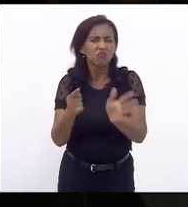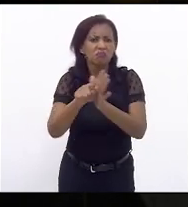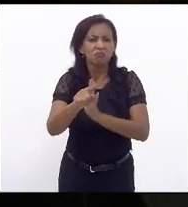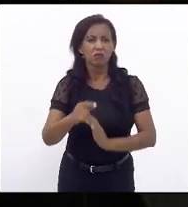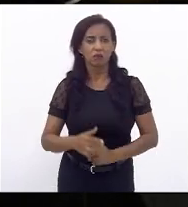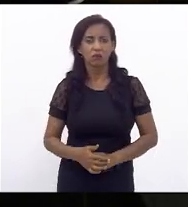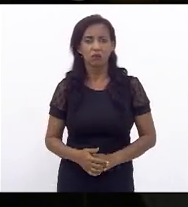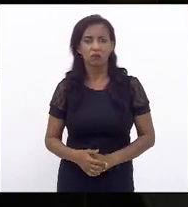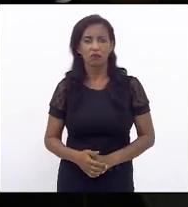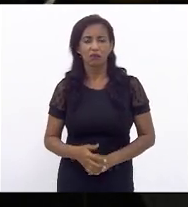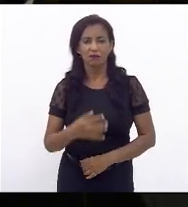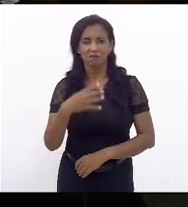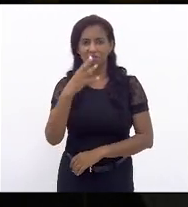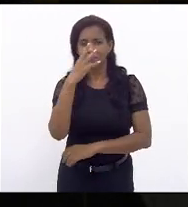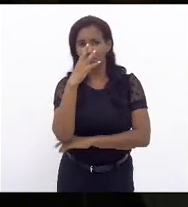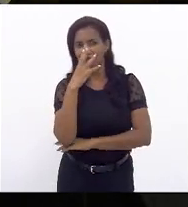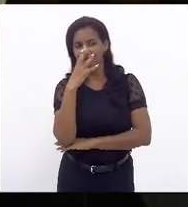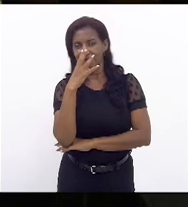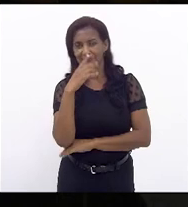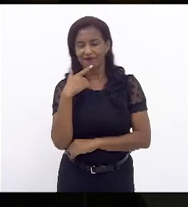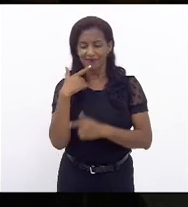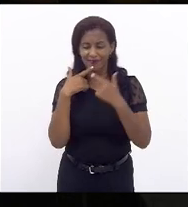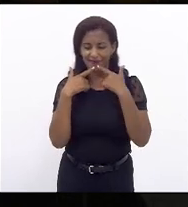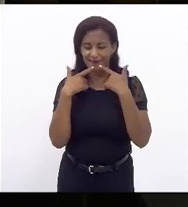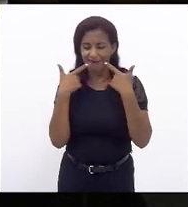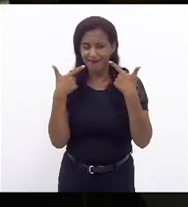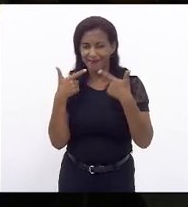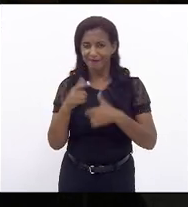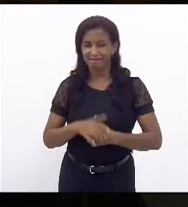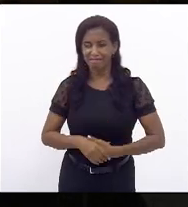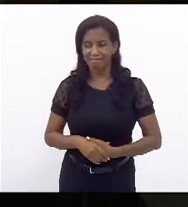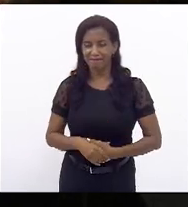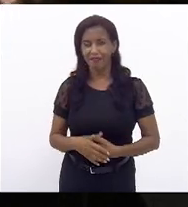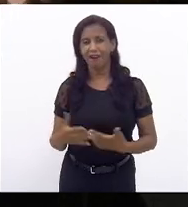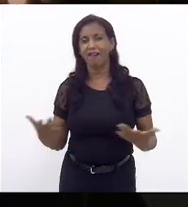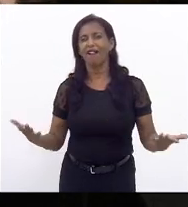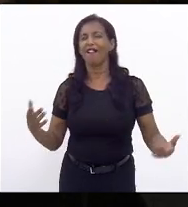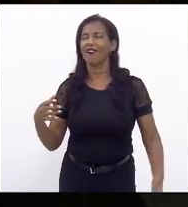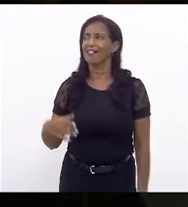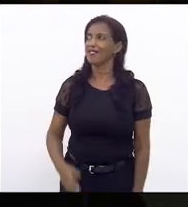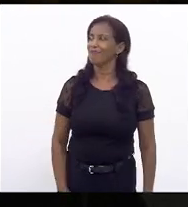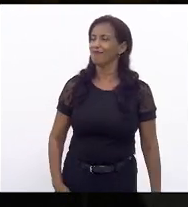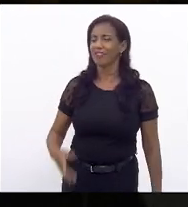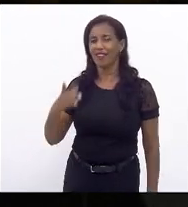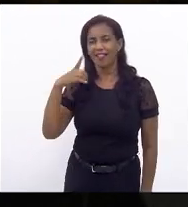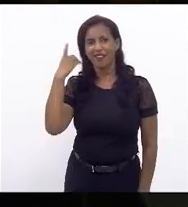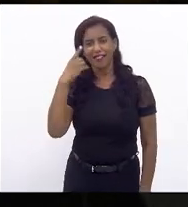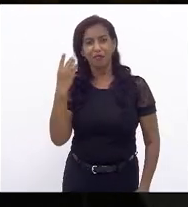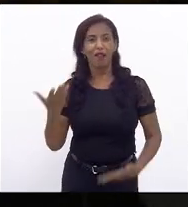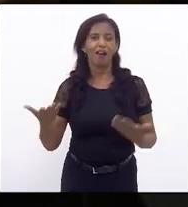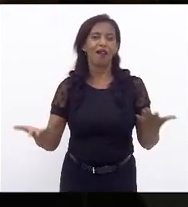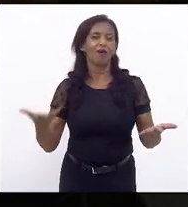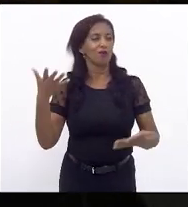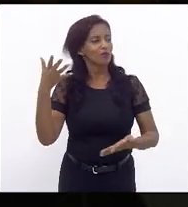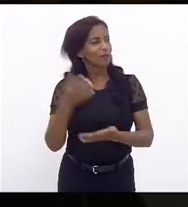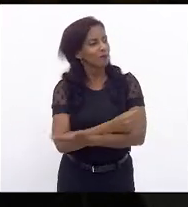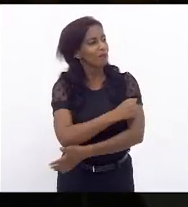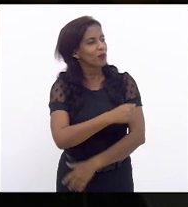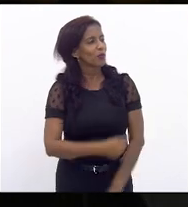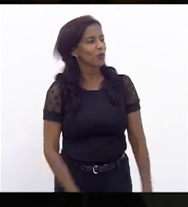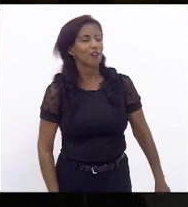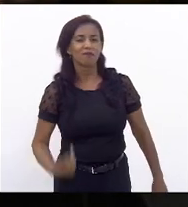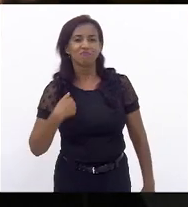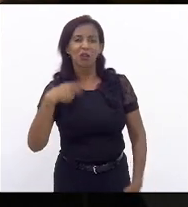Para surpresa minha, ele sorriu e falou: deputado, agora o senhor me pegou, eu não li